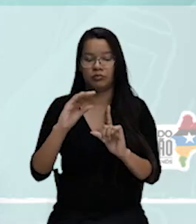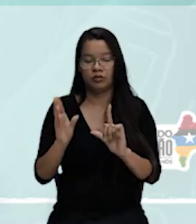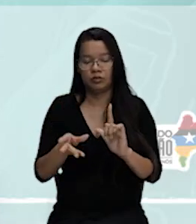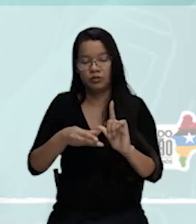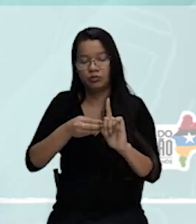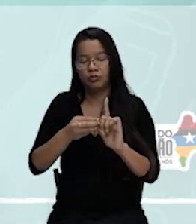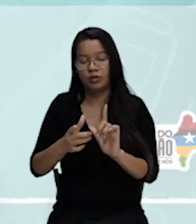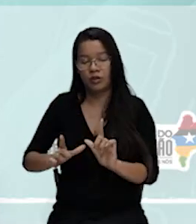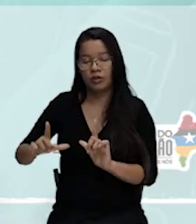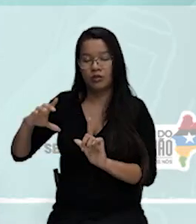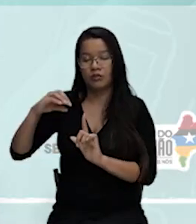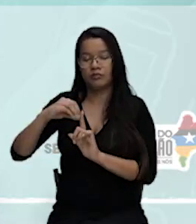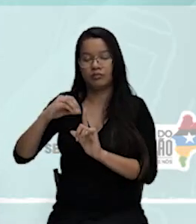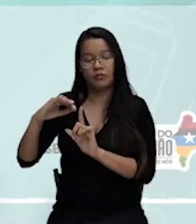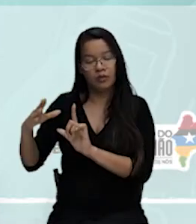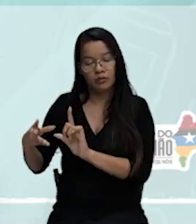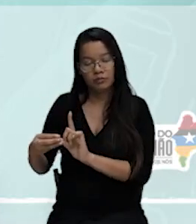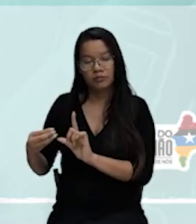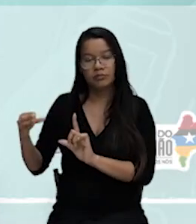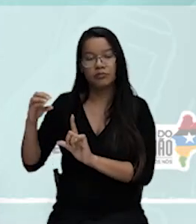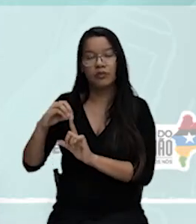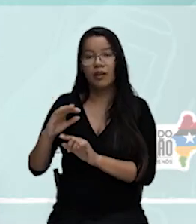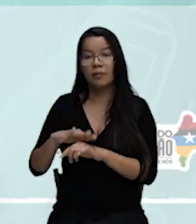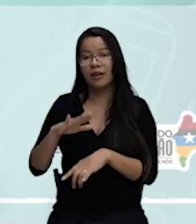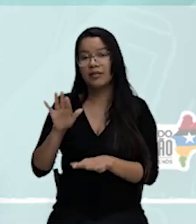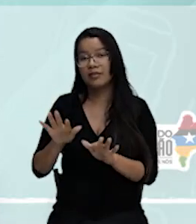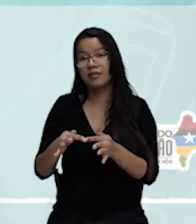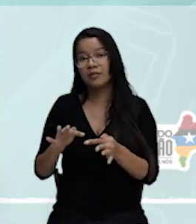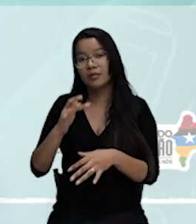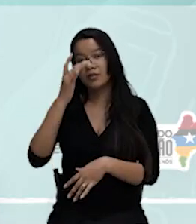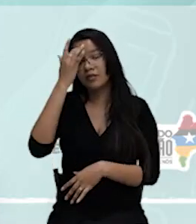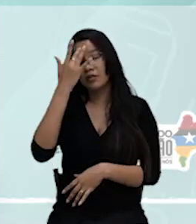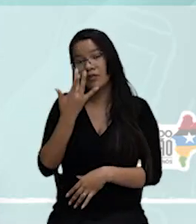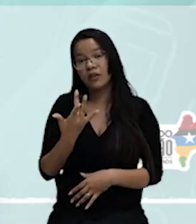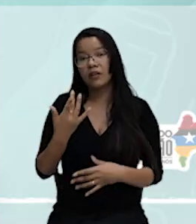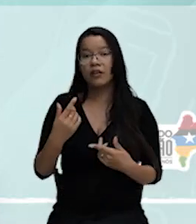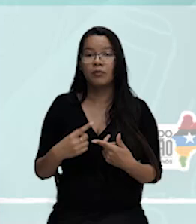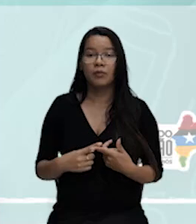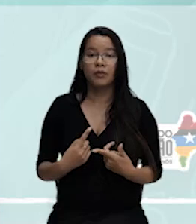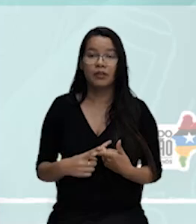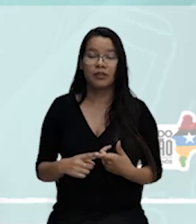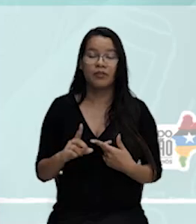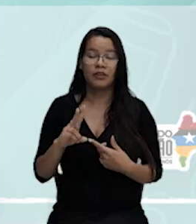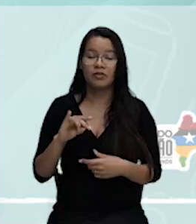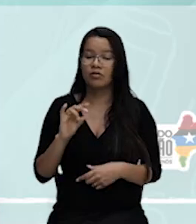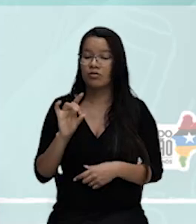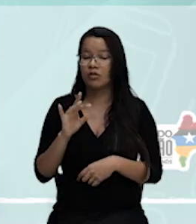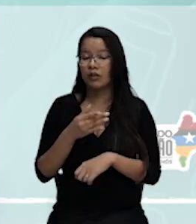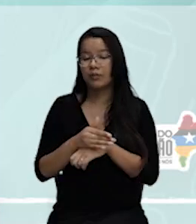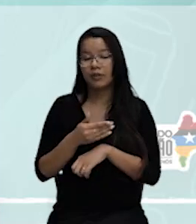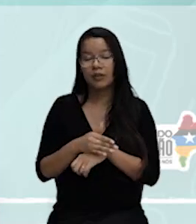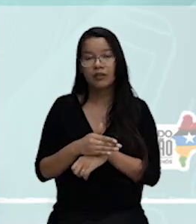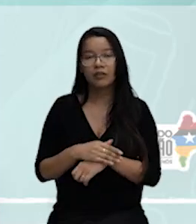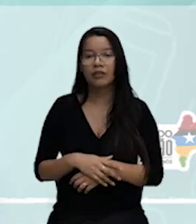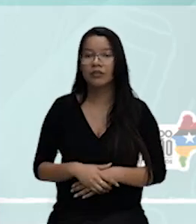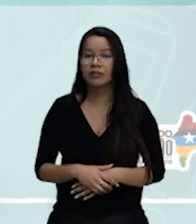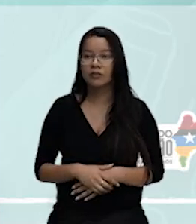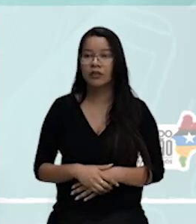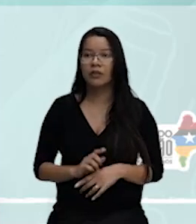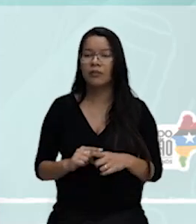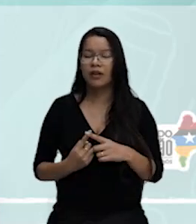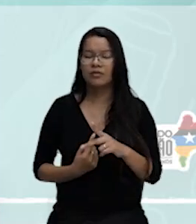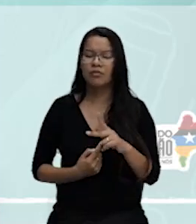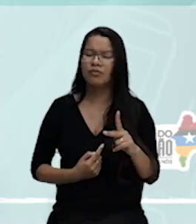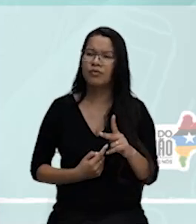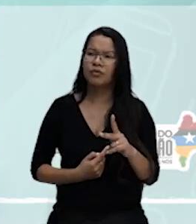simples de resolver, porque você vai só aplicando definição, definição, definição. A gente pouco usou as propriedades operatórias dos logaritmos. Renata,